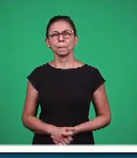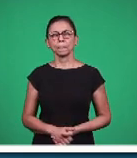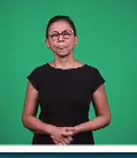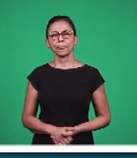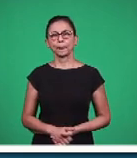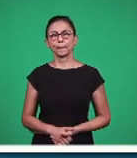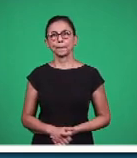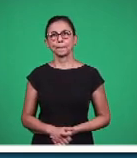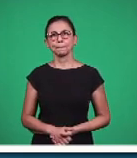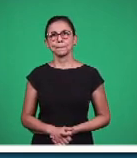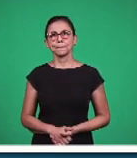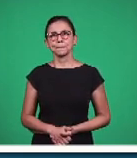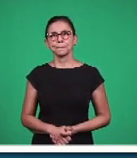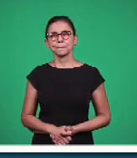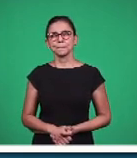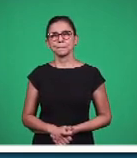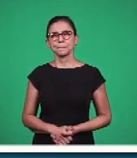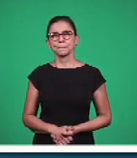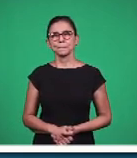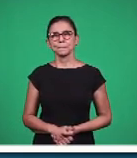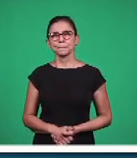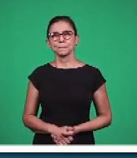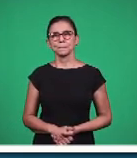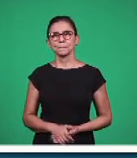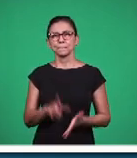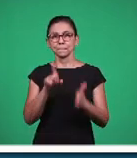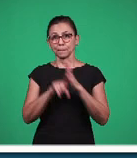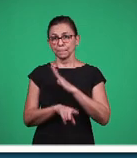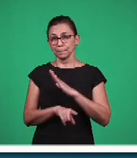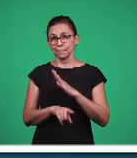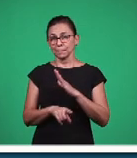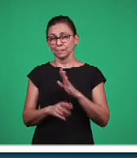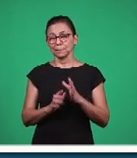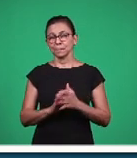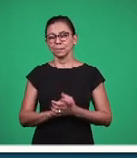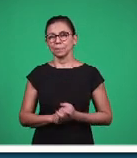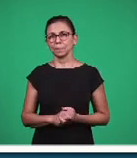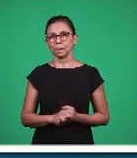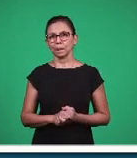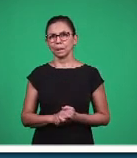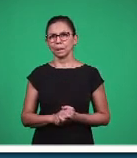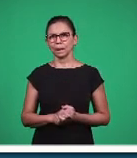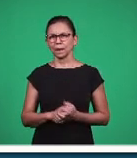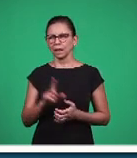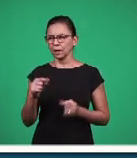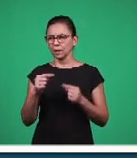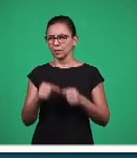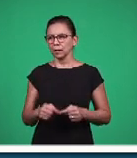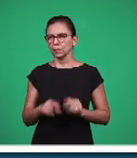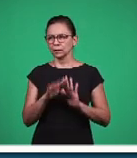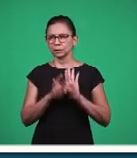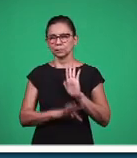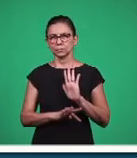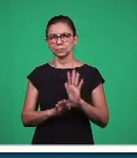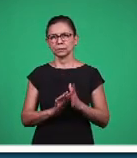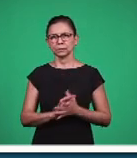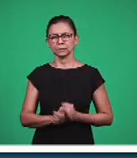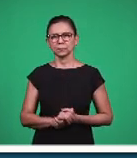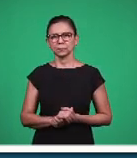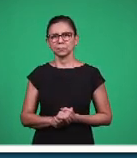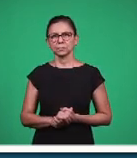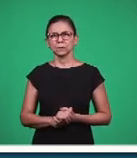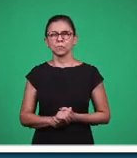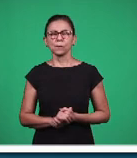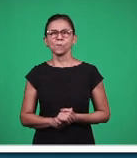A pergunta está de... Novamente. Continua. A pergunta agora é essa. Isso. Está no texto, não é? Está no É texto. isso aí. Agora, os irmãos vão dar